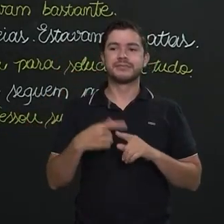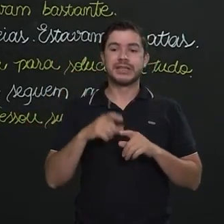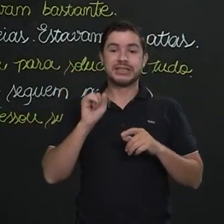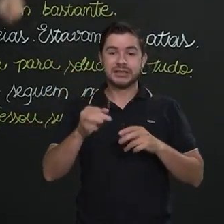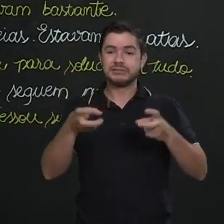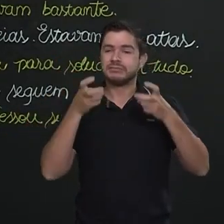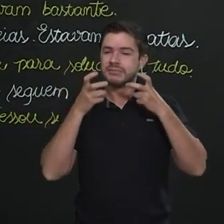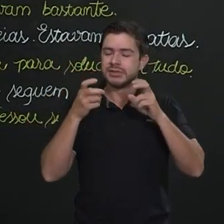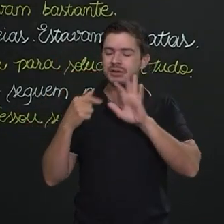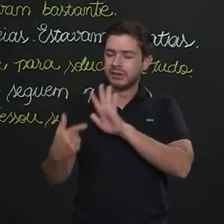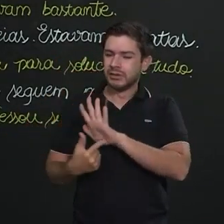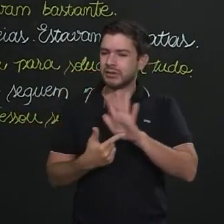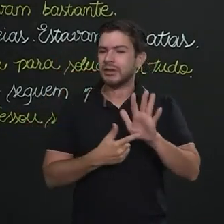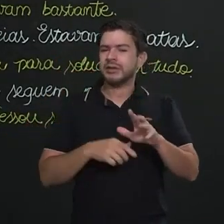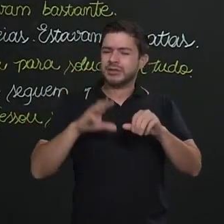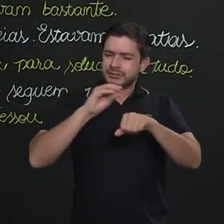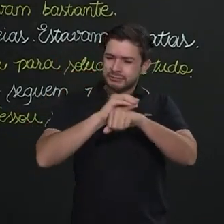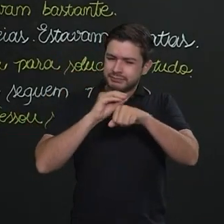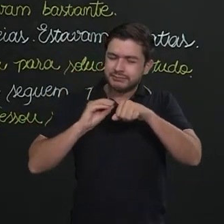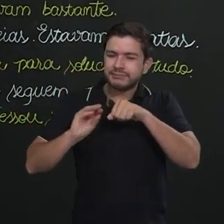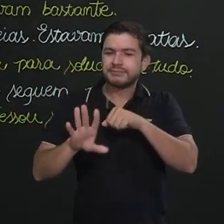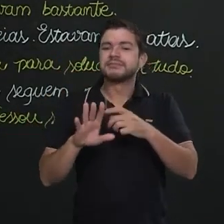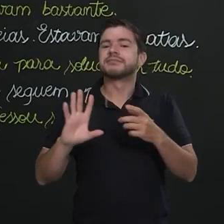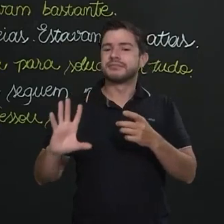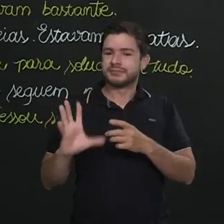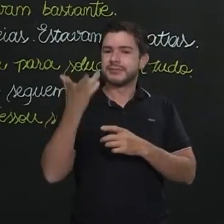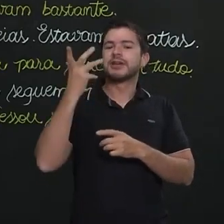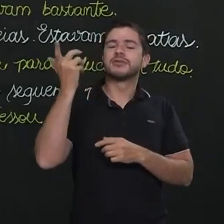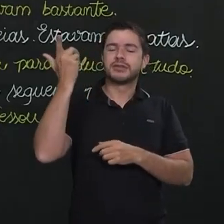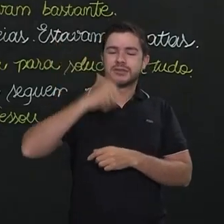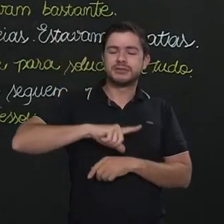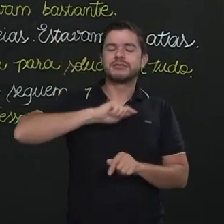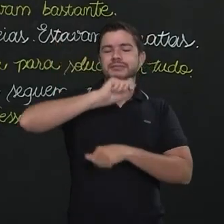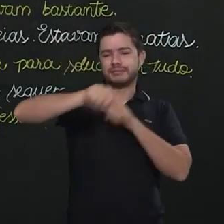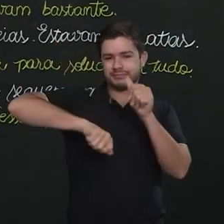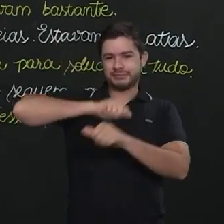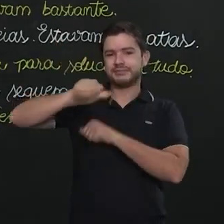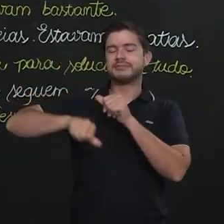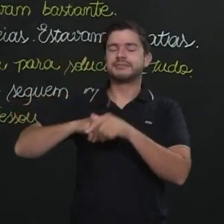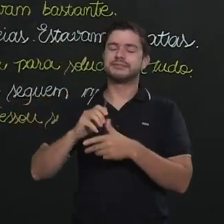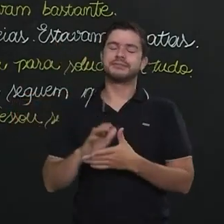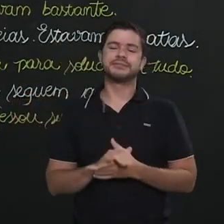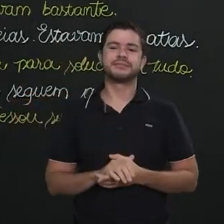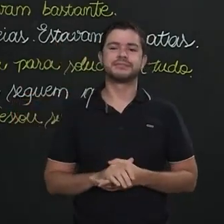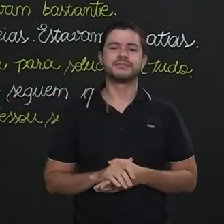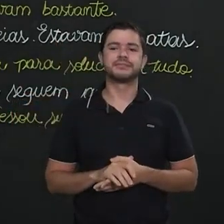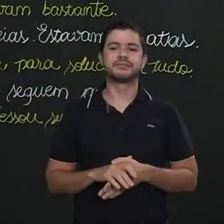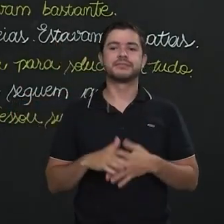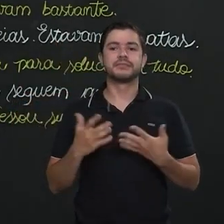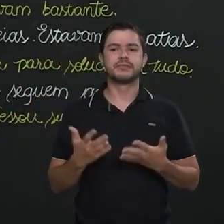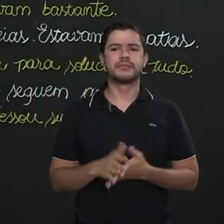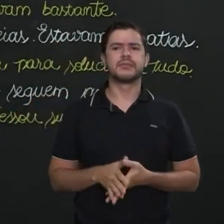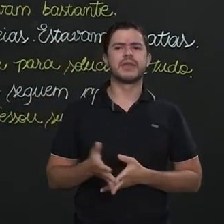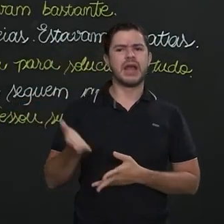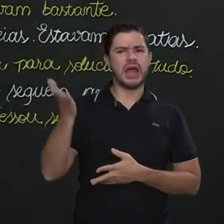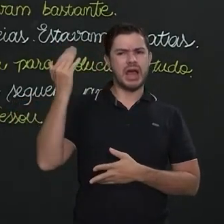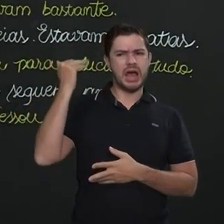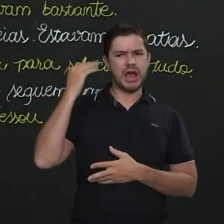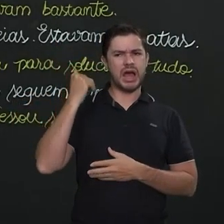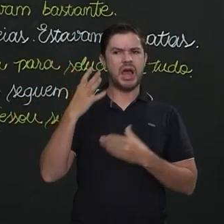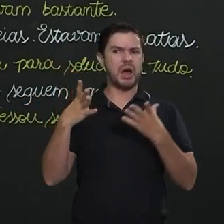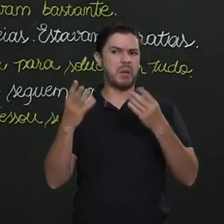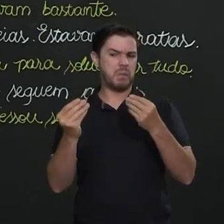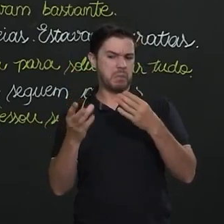você determina com o artigo, você faz essa alteração de concordância. Eram